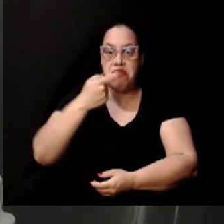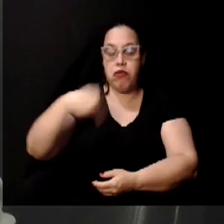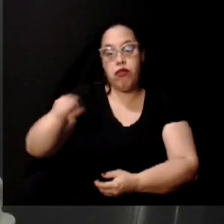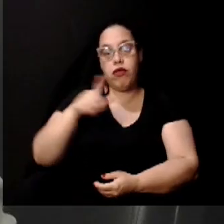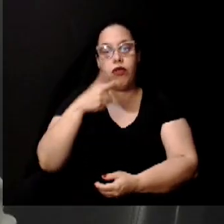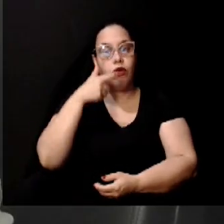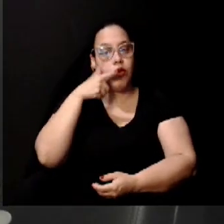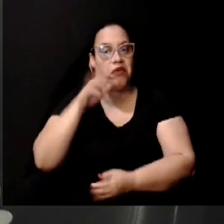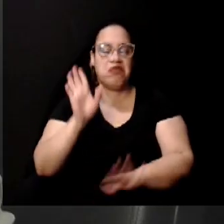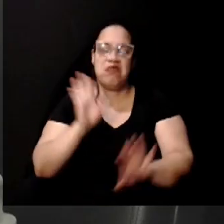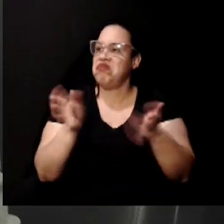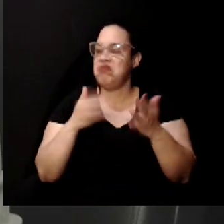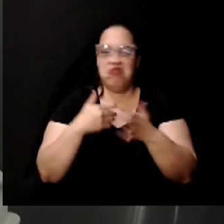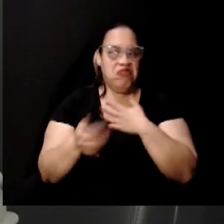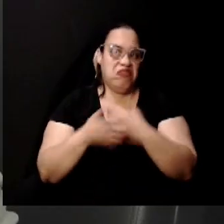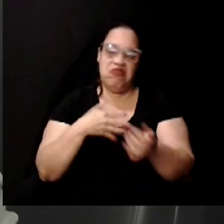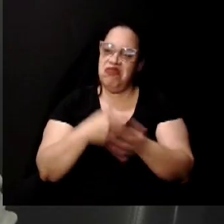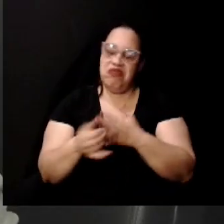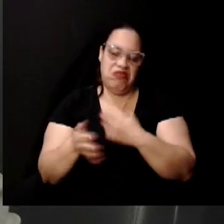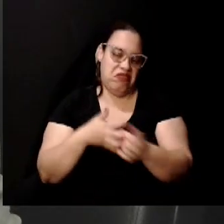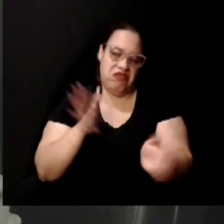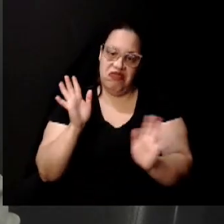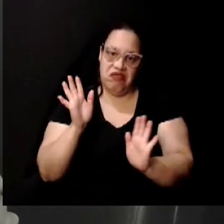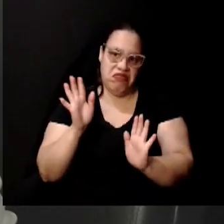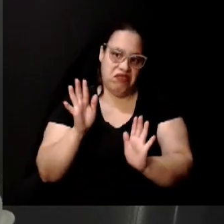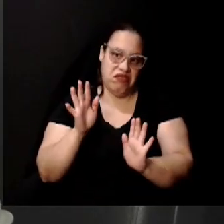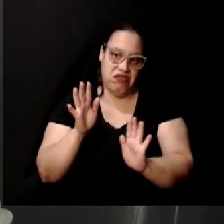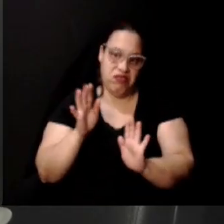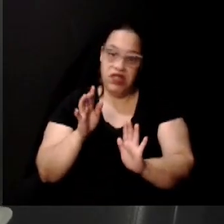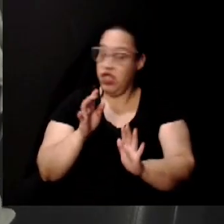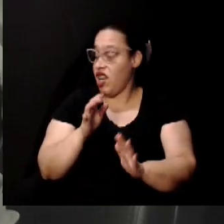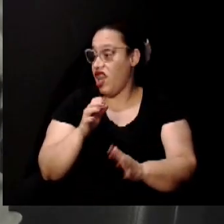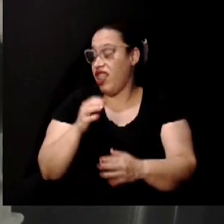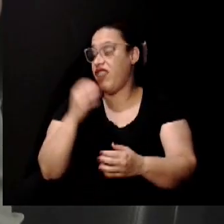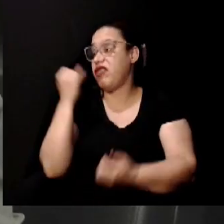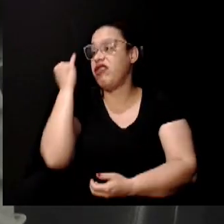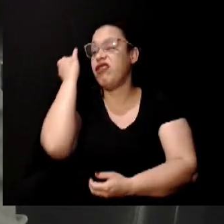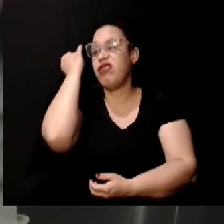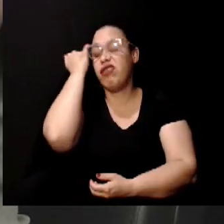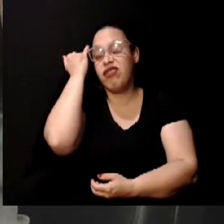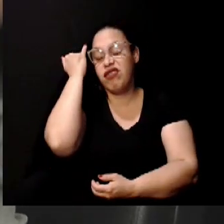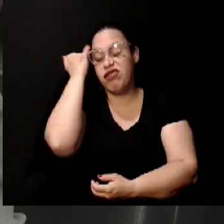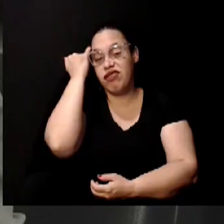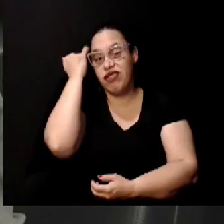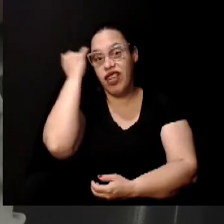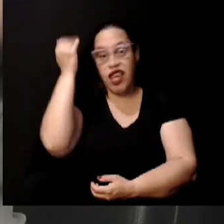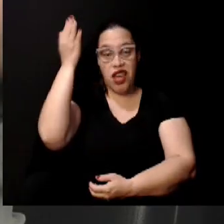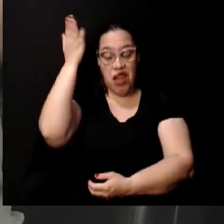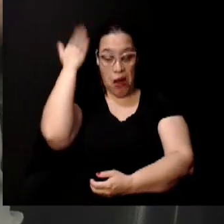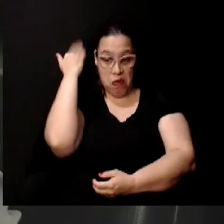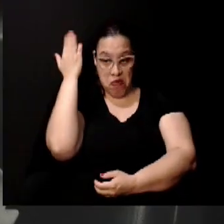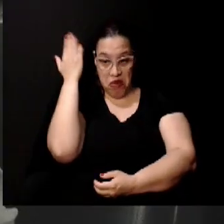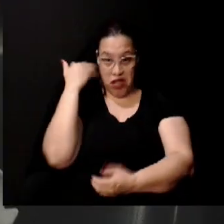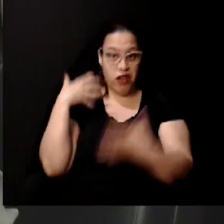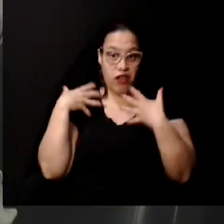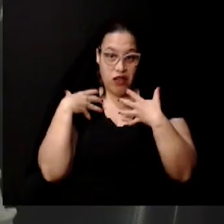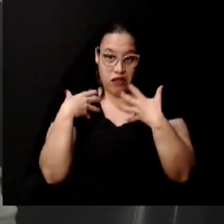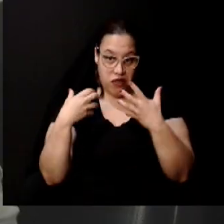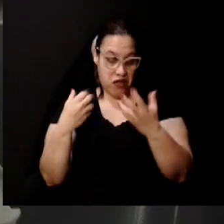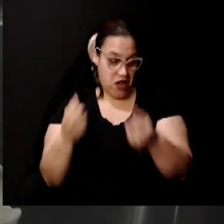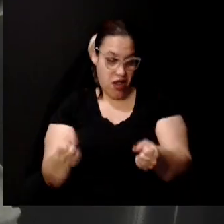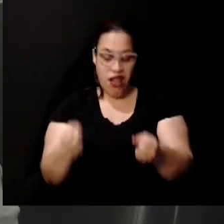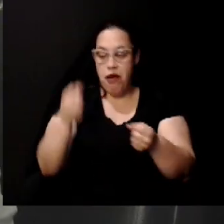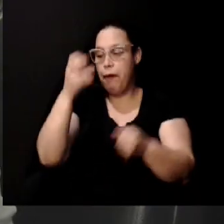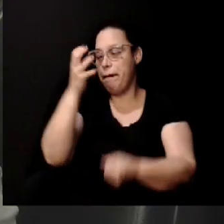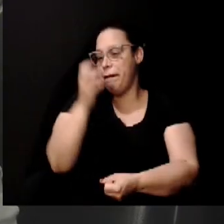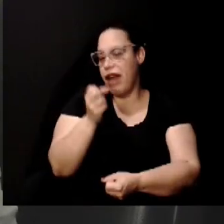muito para isso não, na verdade. Até tem um pouco de preguiça, sabe? Eu não vou pintar meu cabelo não, eu vou assumir meu cabelo branco, porque,